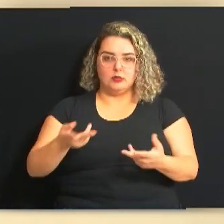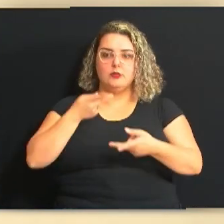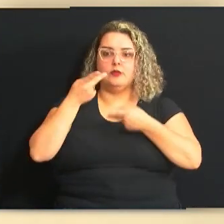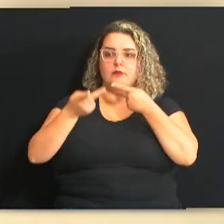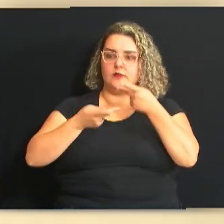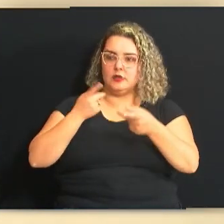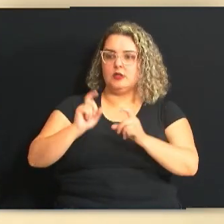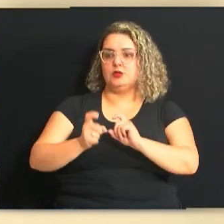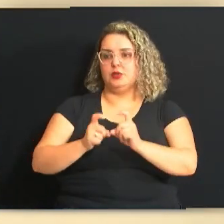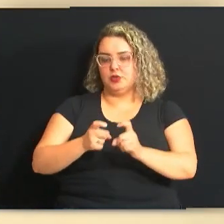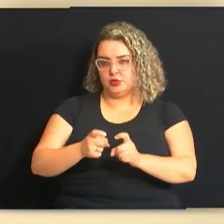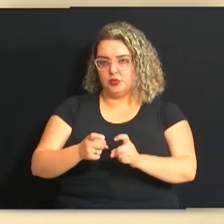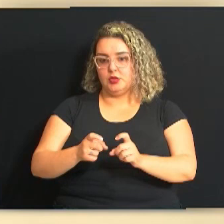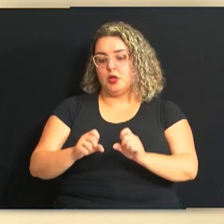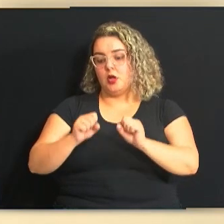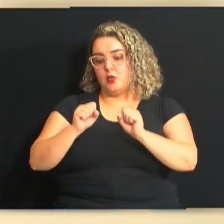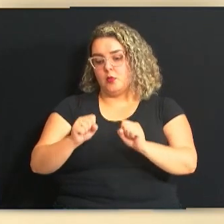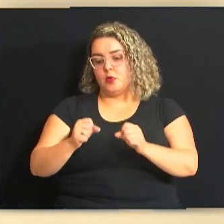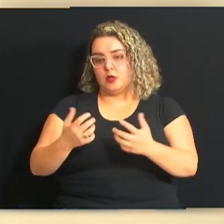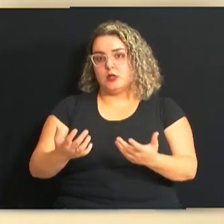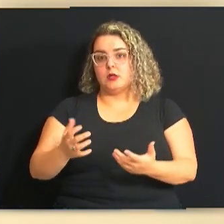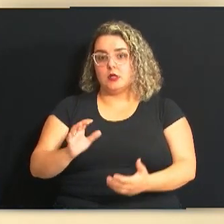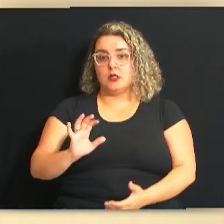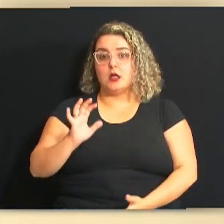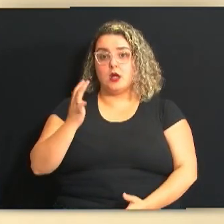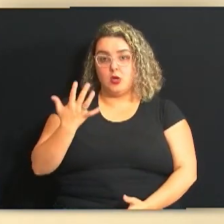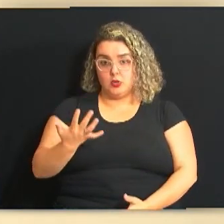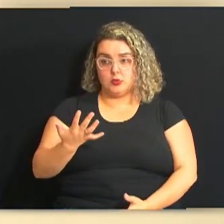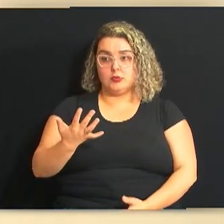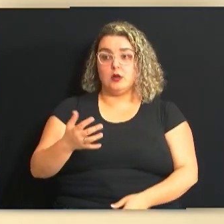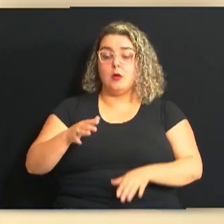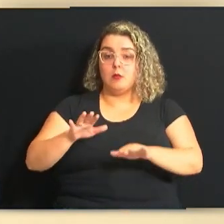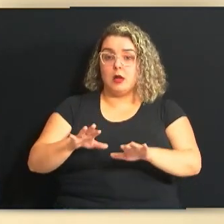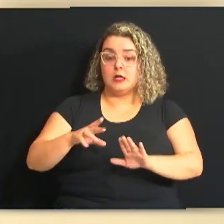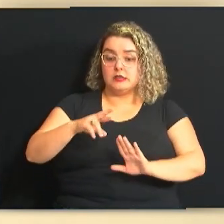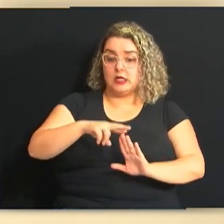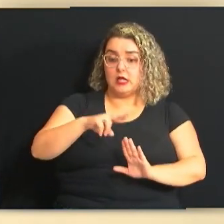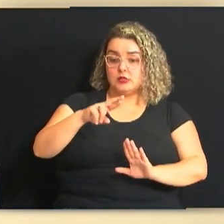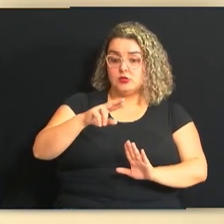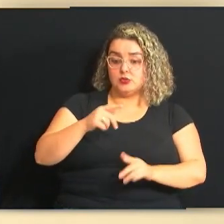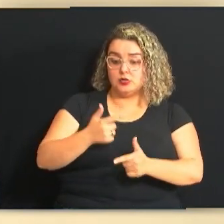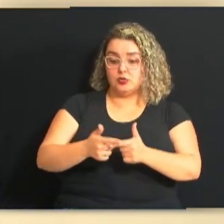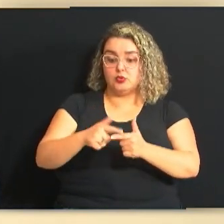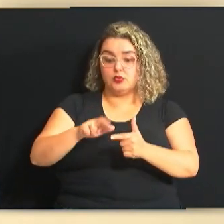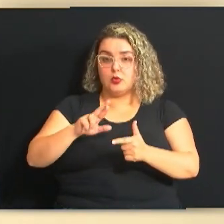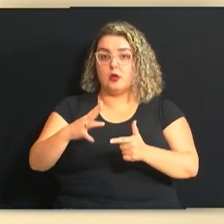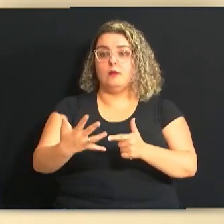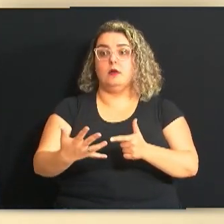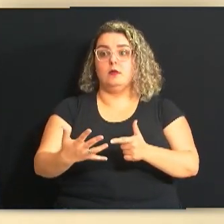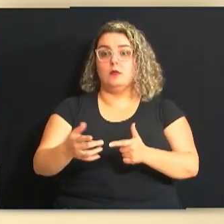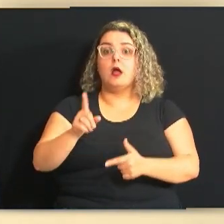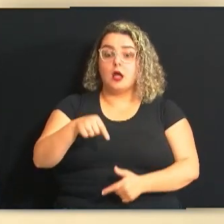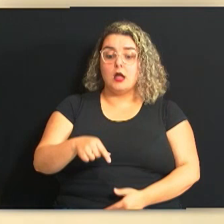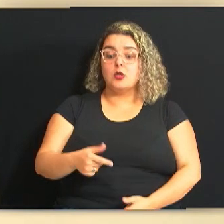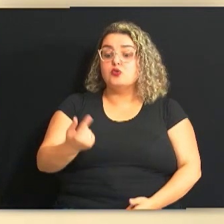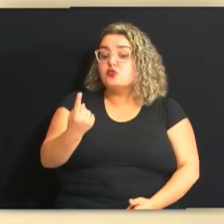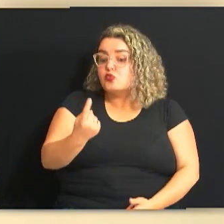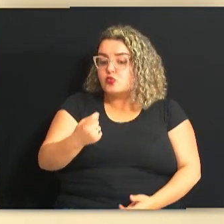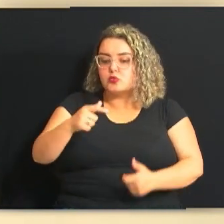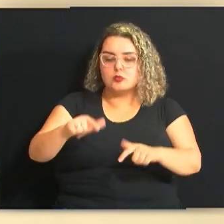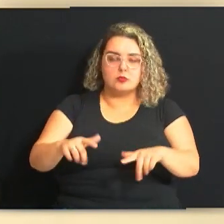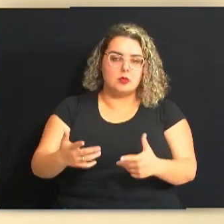reunião que isso até poderia estar acontecendo, mas que a resolução do problema era pontual, que não poderia